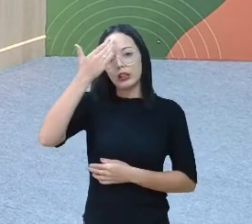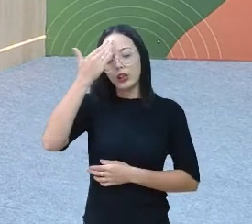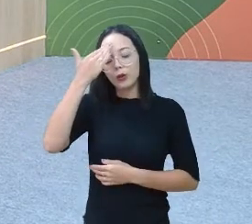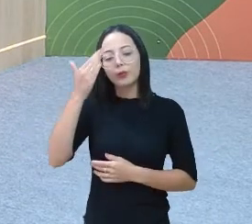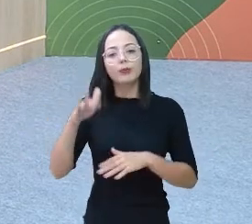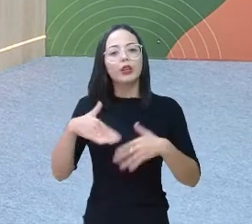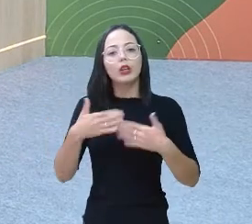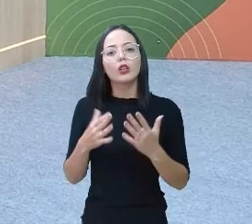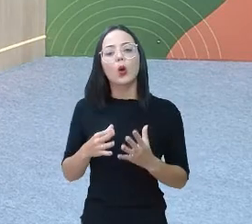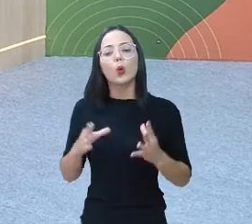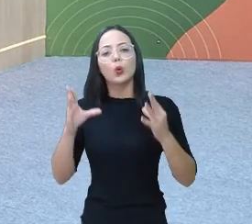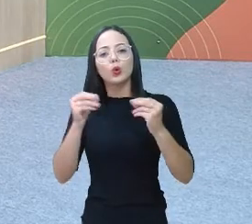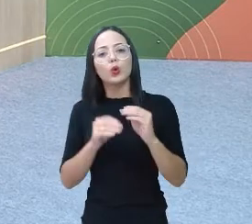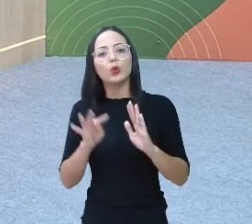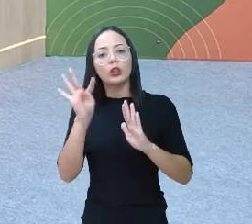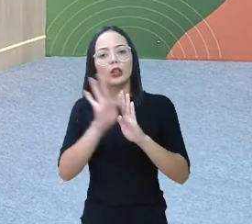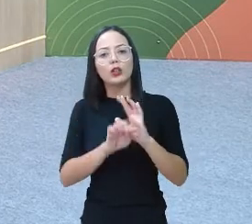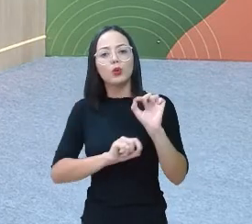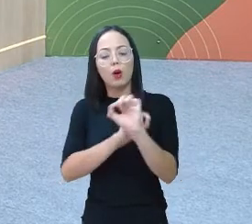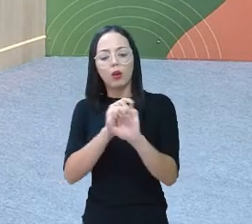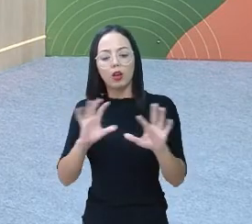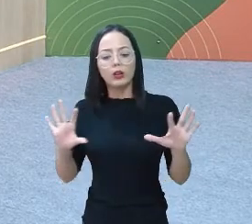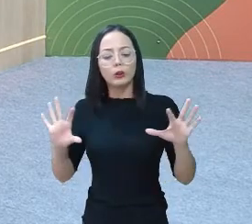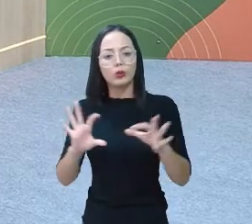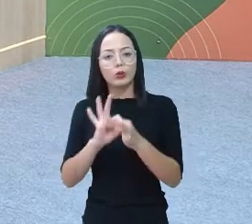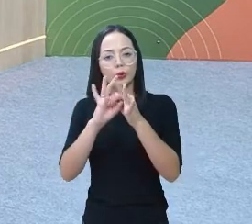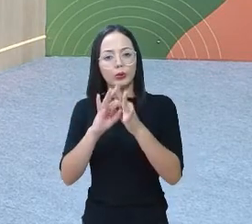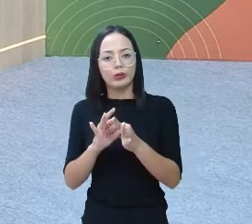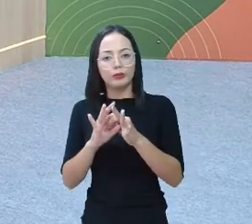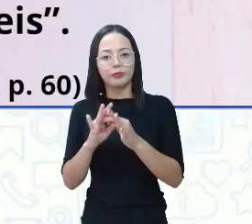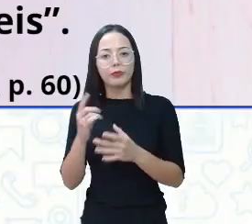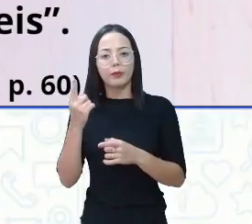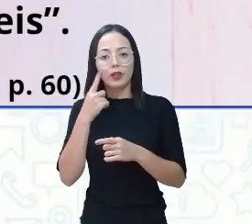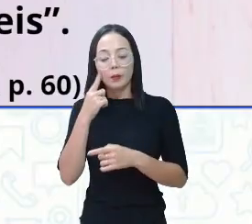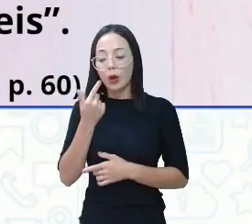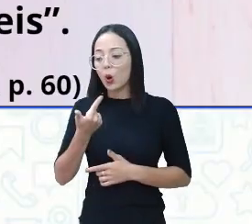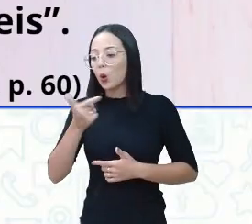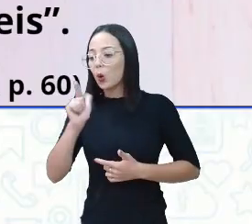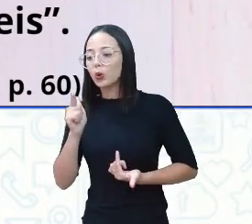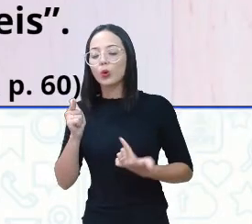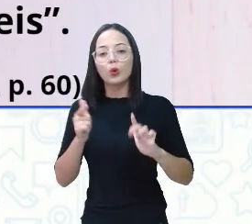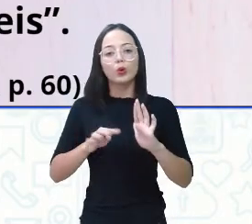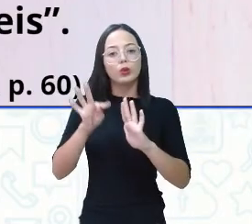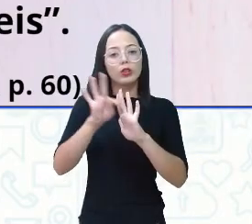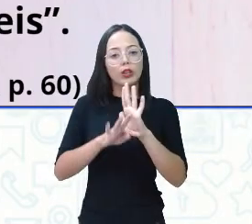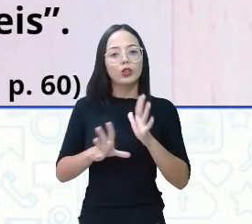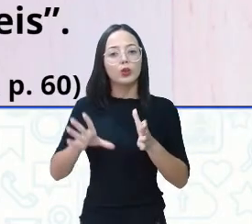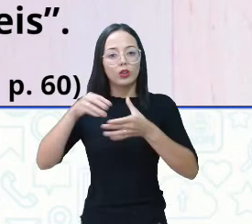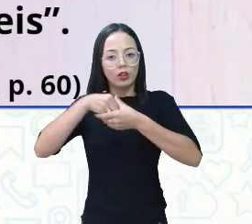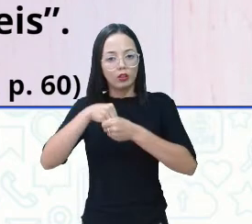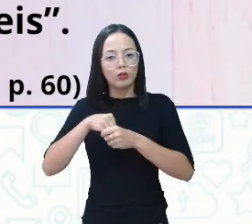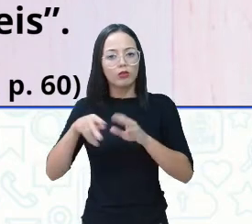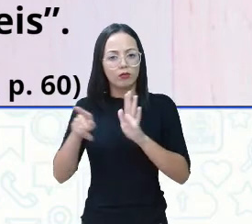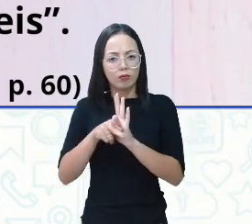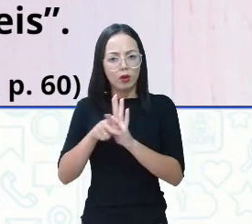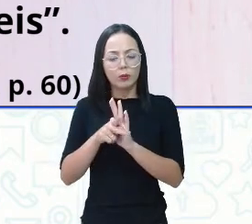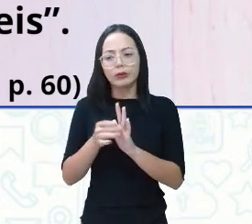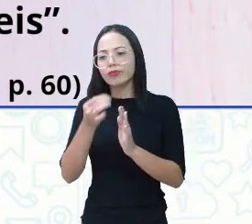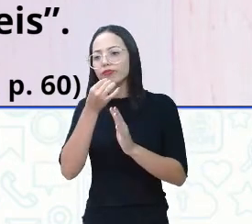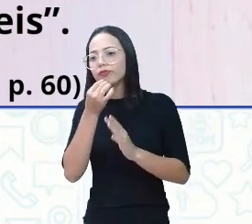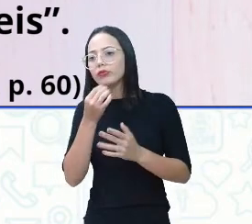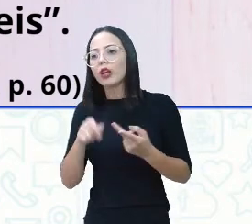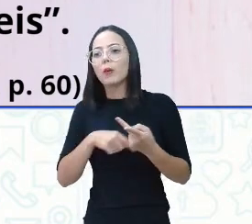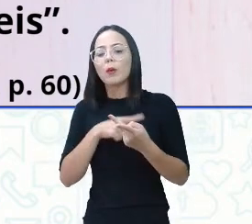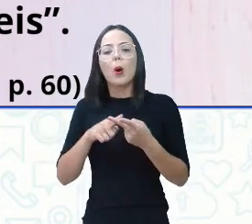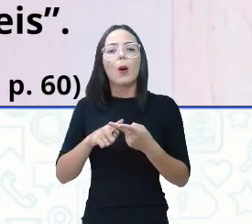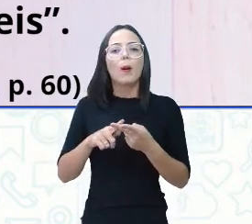todo o texto é um intertexto, no fim das contas. Outros textos estão presentes nele, em níveis variáveis, sob formas